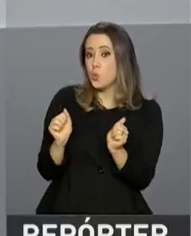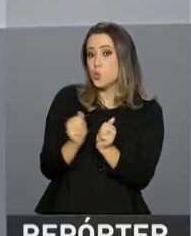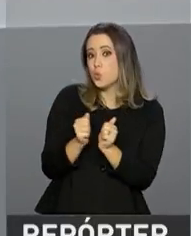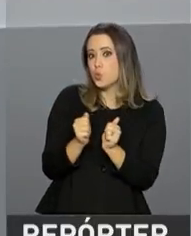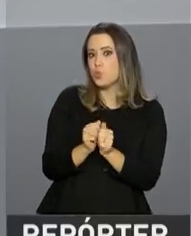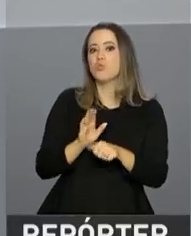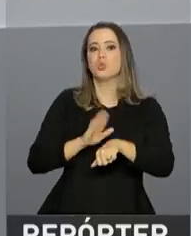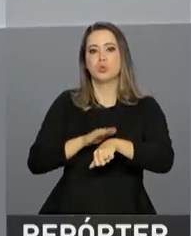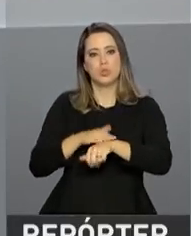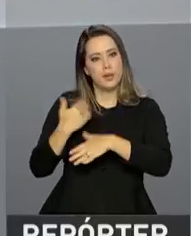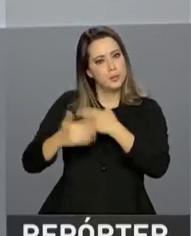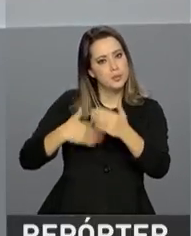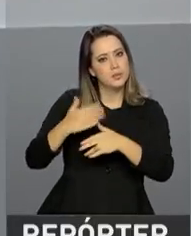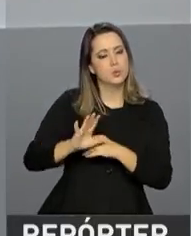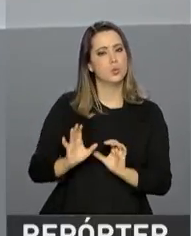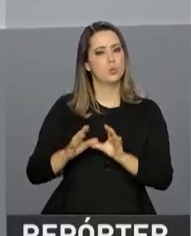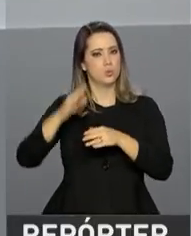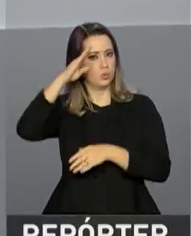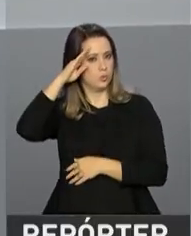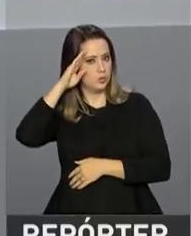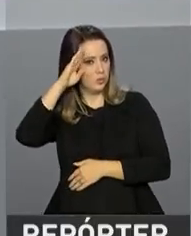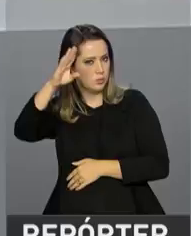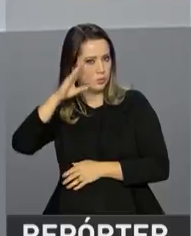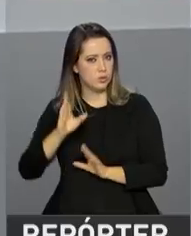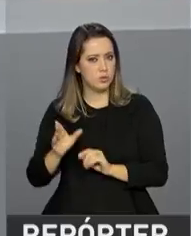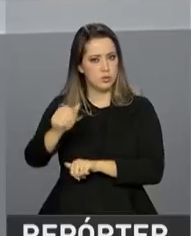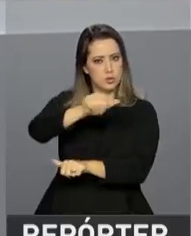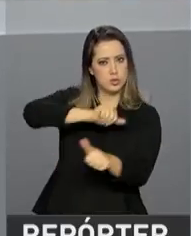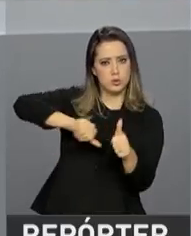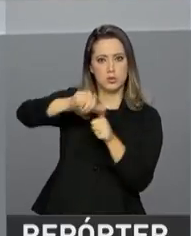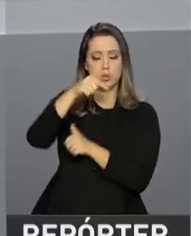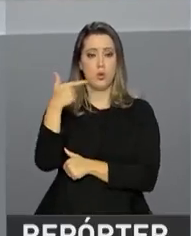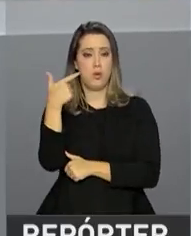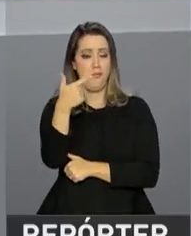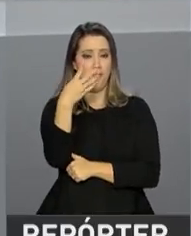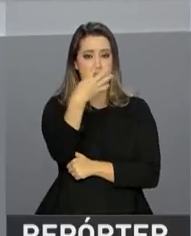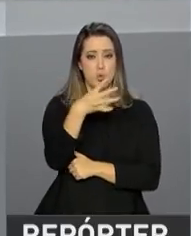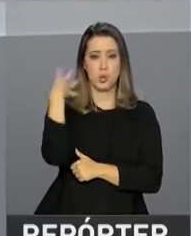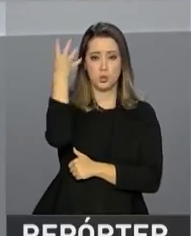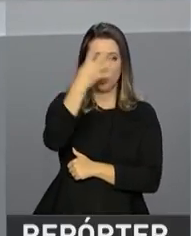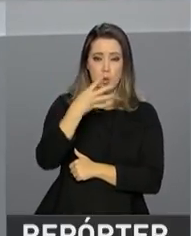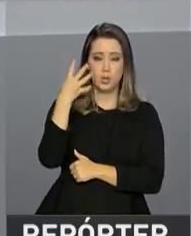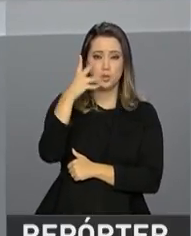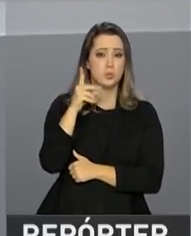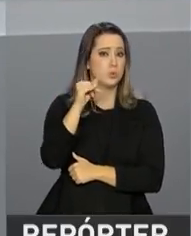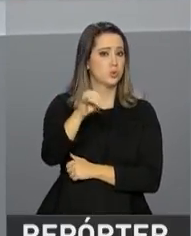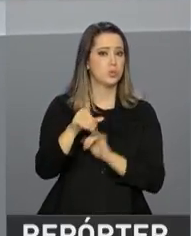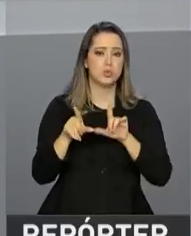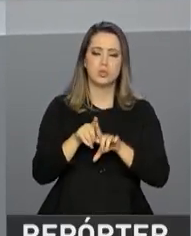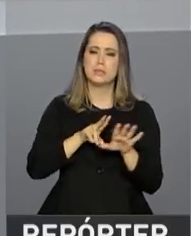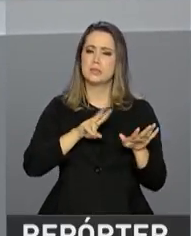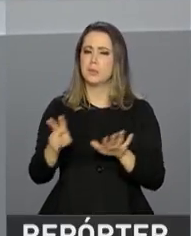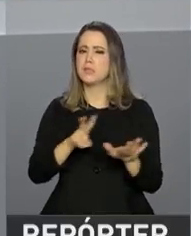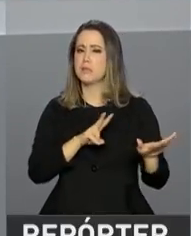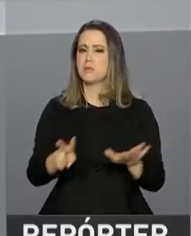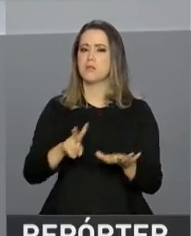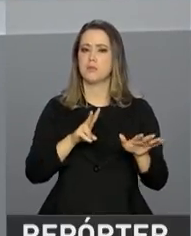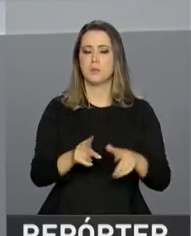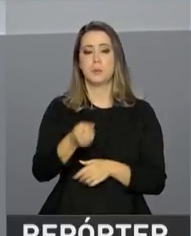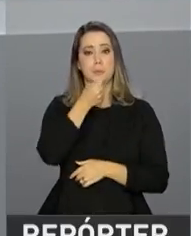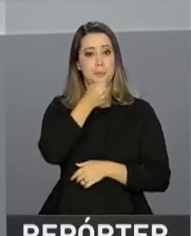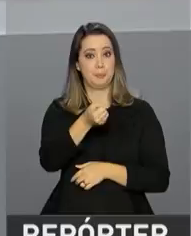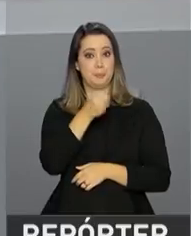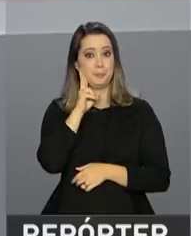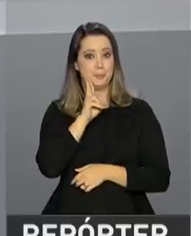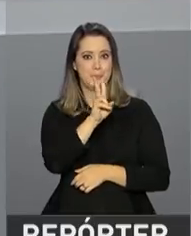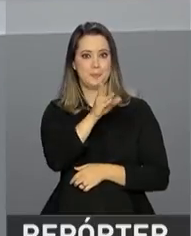não para. As equipes de militares e pesquisadores se revezam 24 horas por dia, semana após semana. A repórter